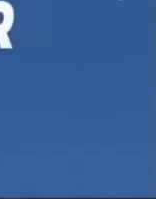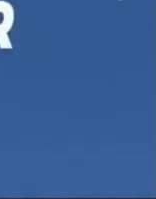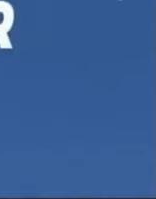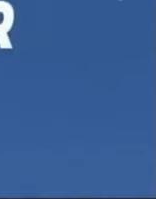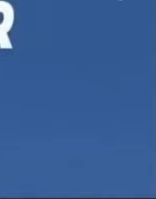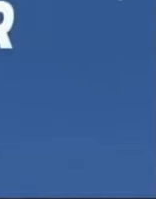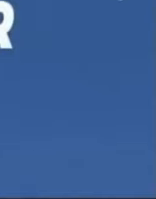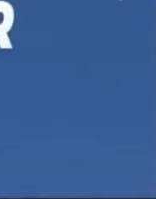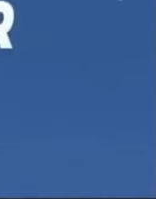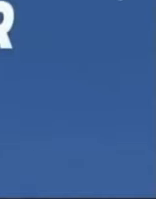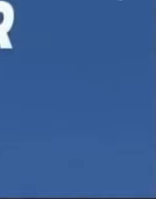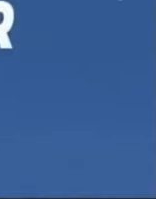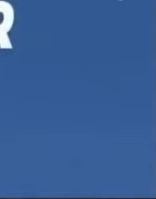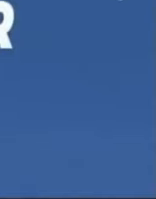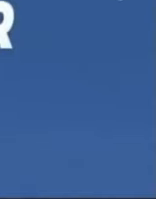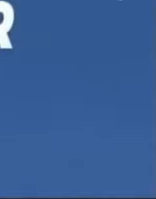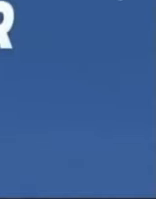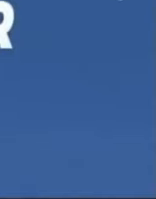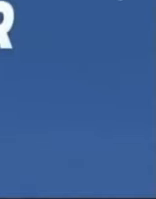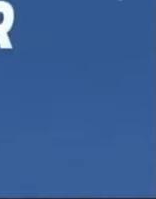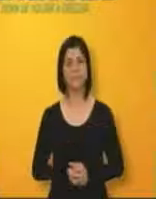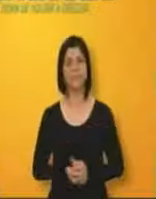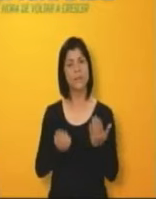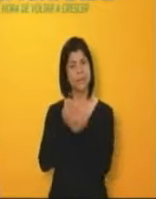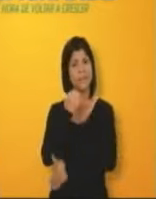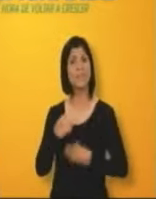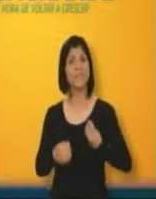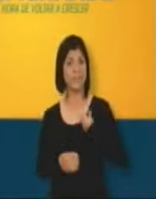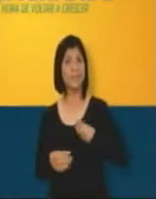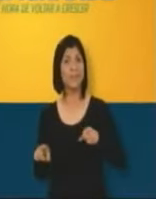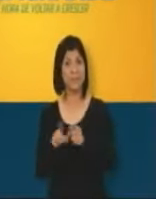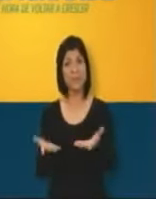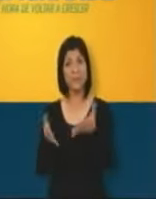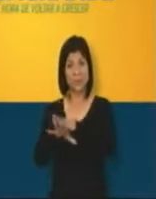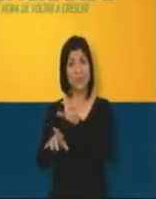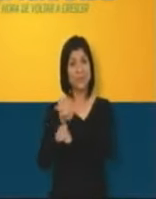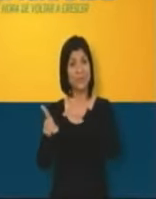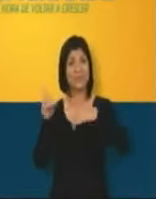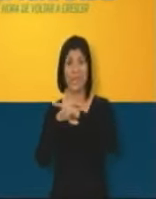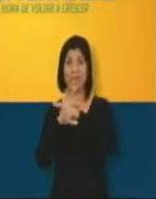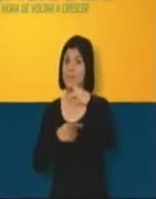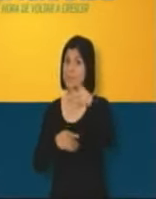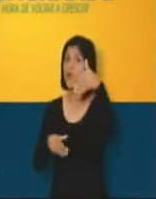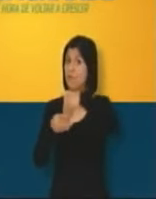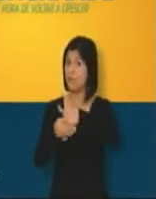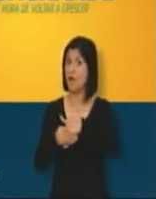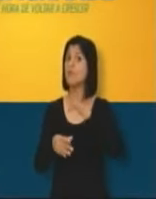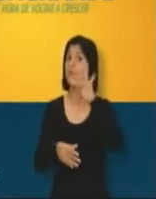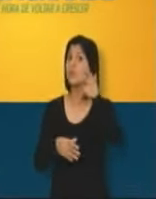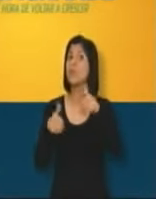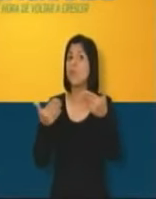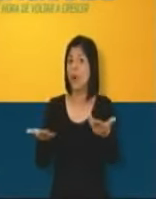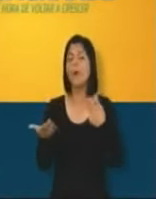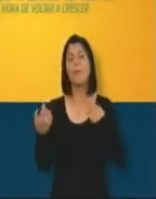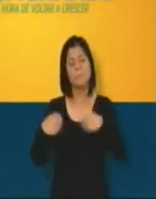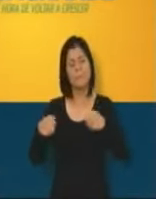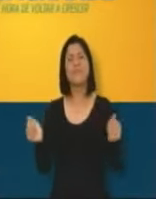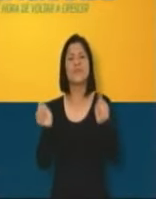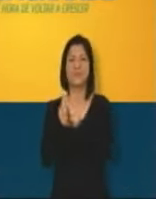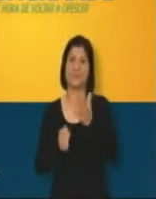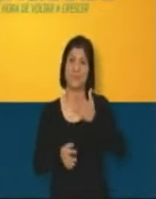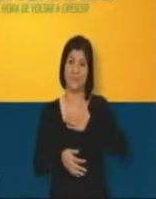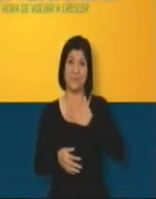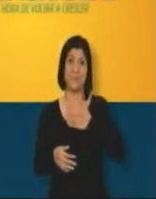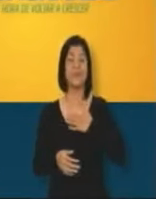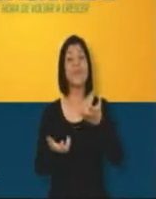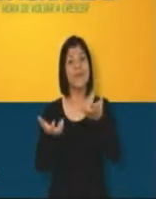nosso federal. Em defesa da vida e pela inclusão social, seu voto tem consequências, por isso, abrace comigo